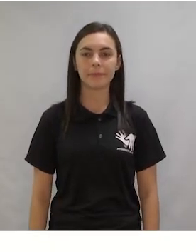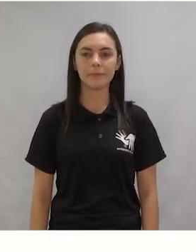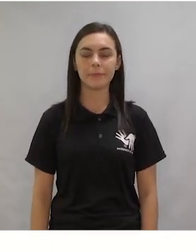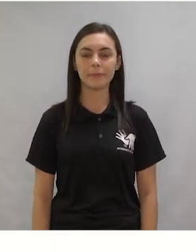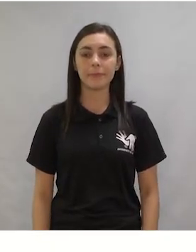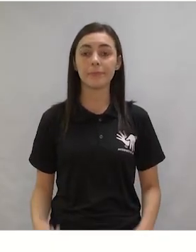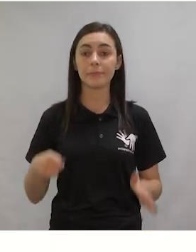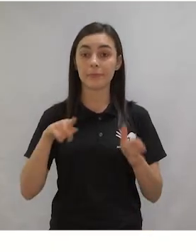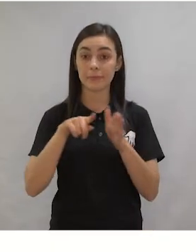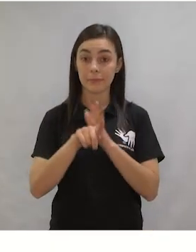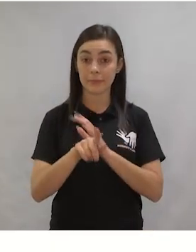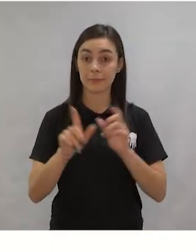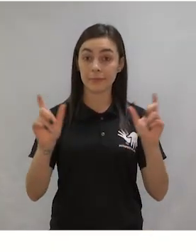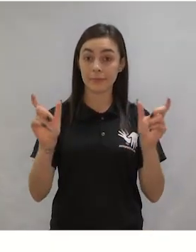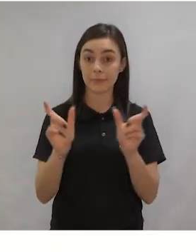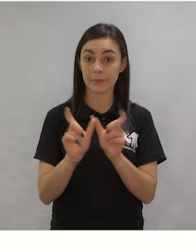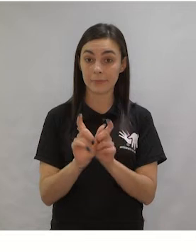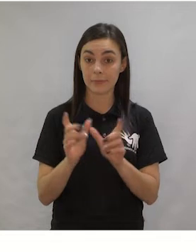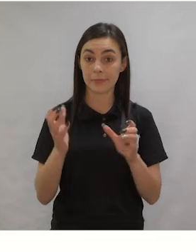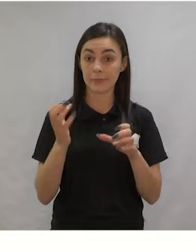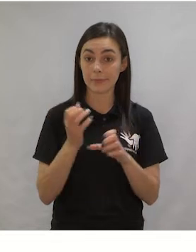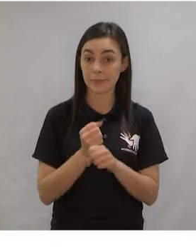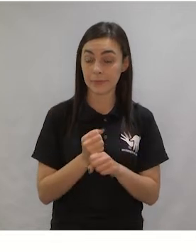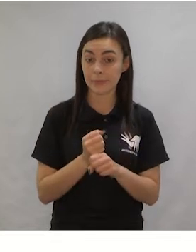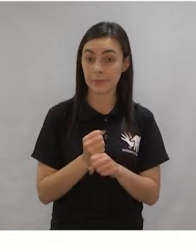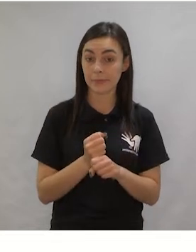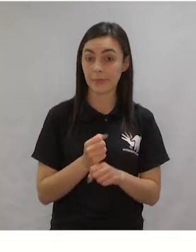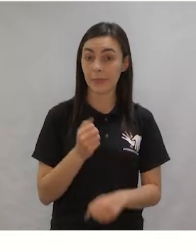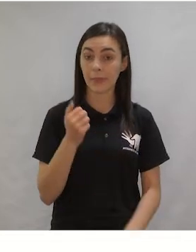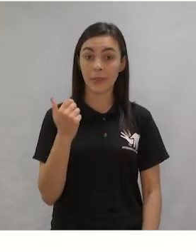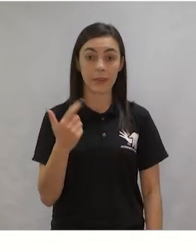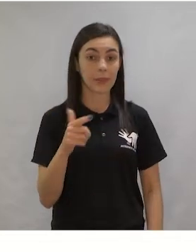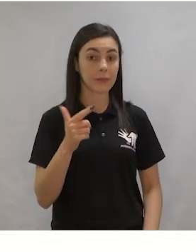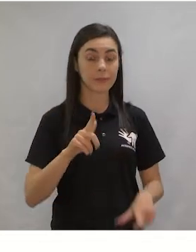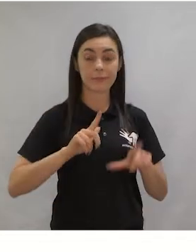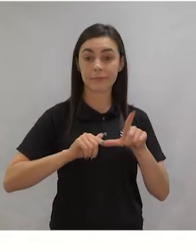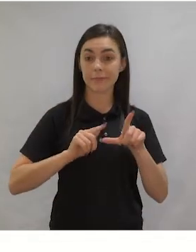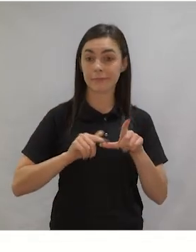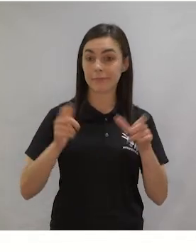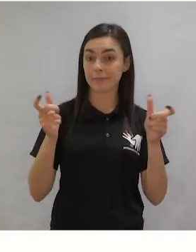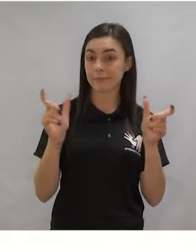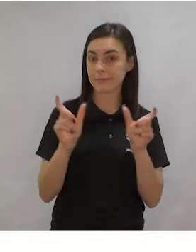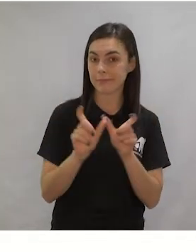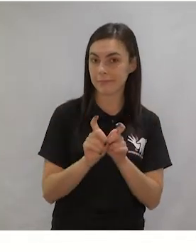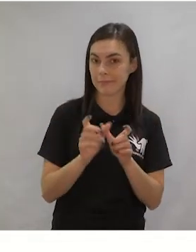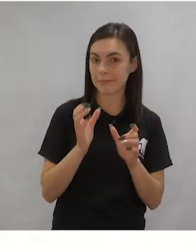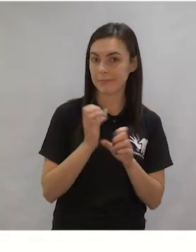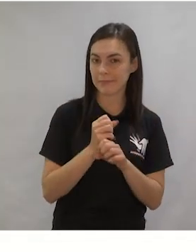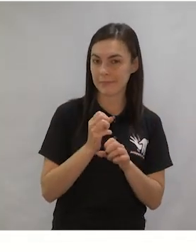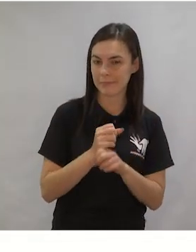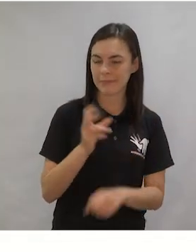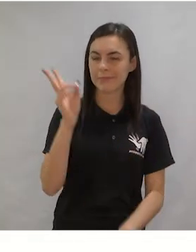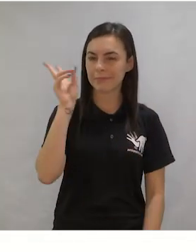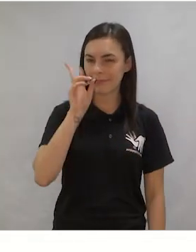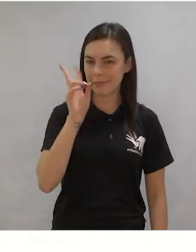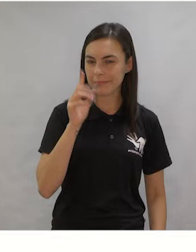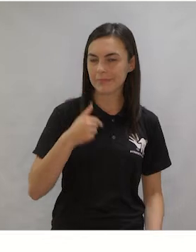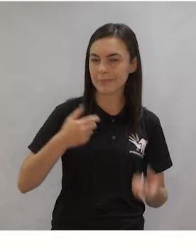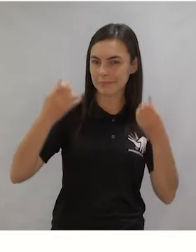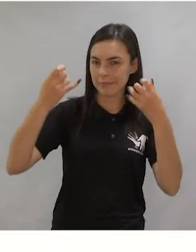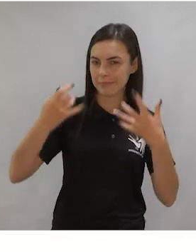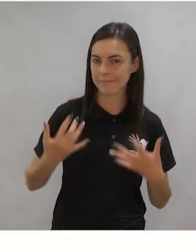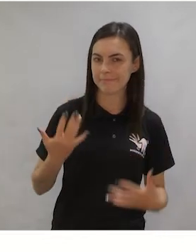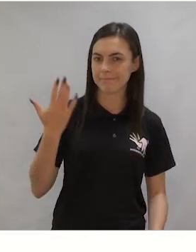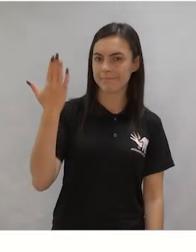Qual dessas expressões não é uma expressão algébrica? Nós já conversamos o que é e o que não é uma